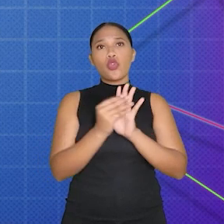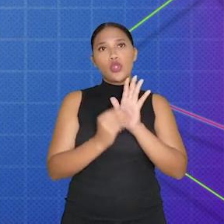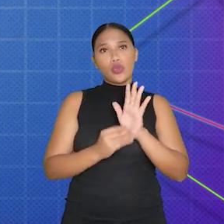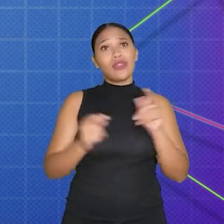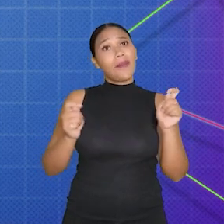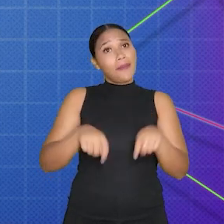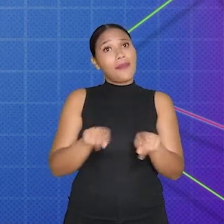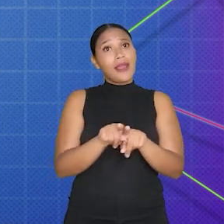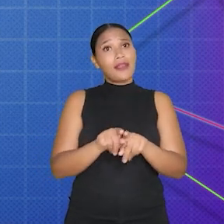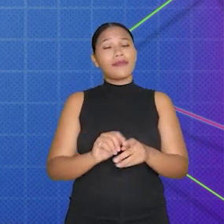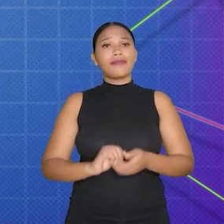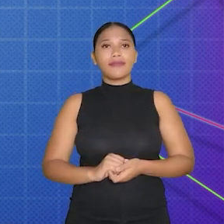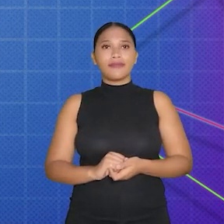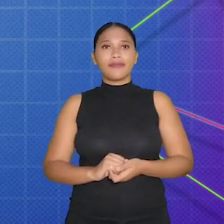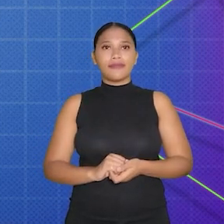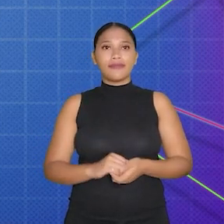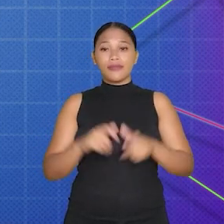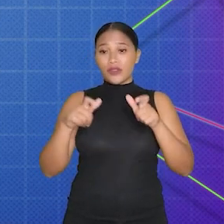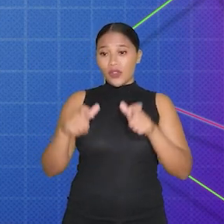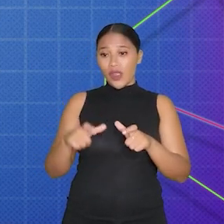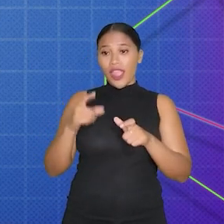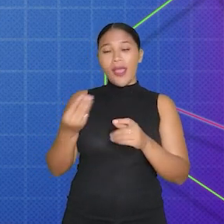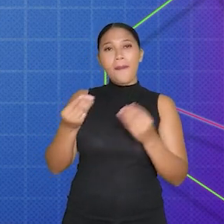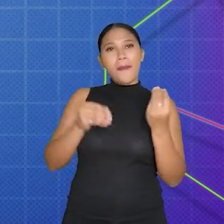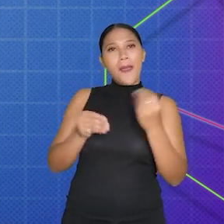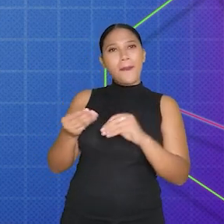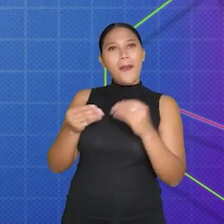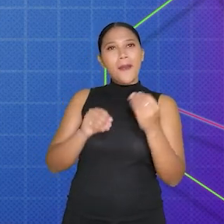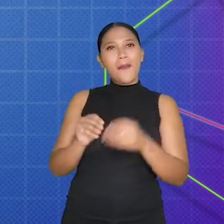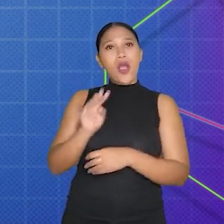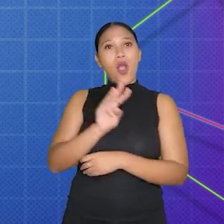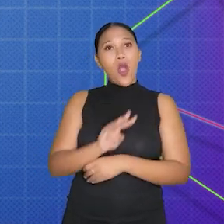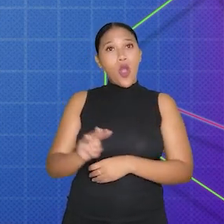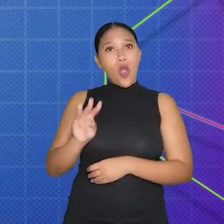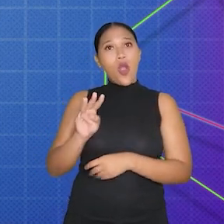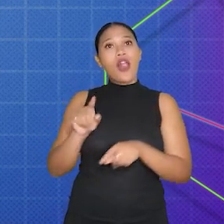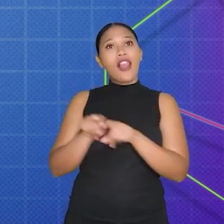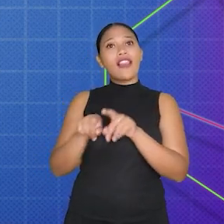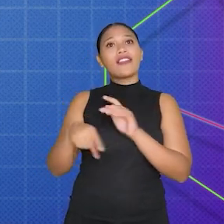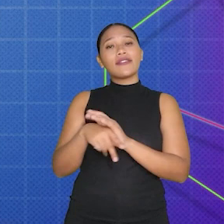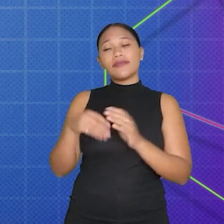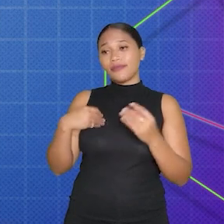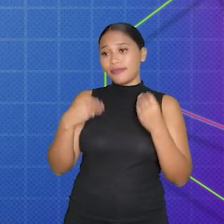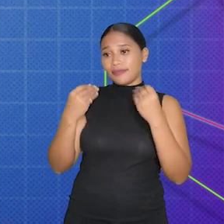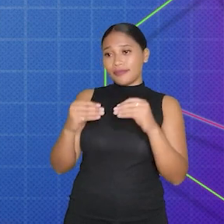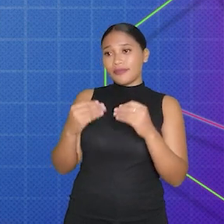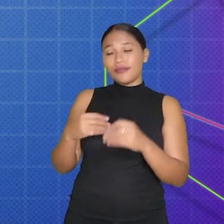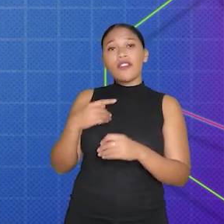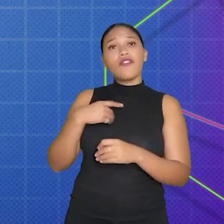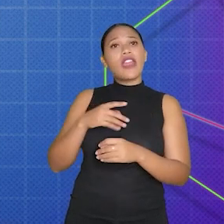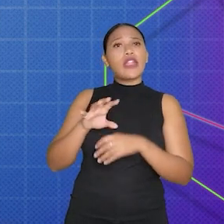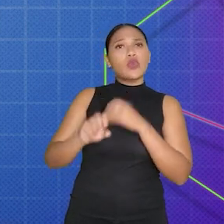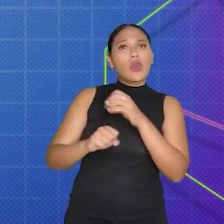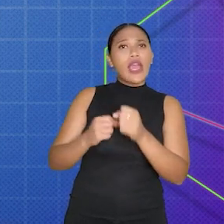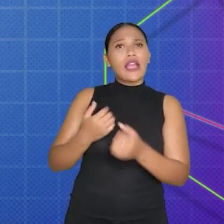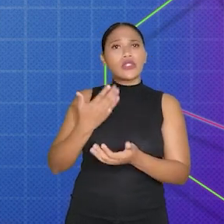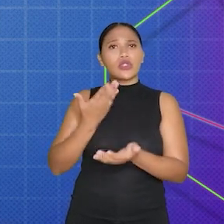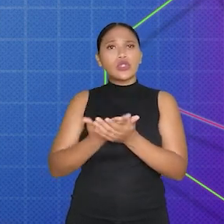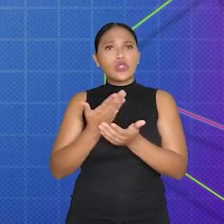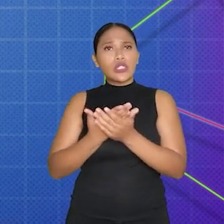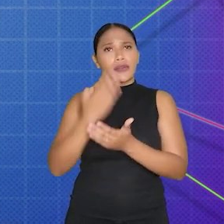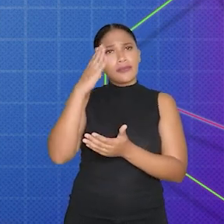curadoria de um conteúdo na web. Um repositório é um espaço de armazenamento online, onde as pessoas podem compartilhar e acessar